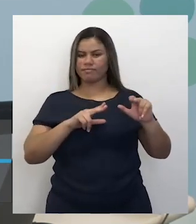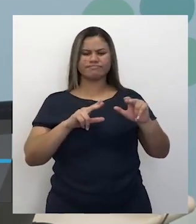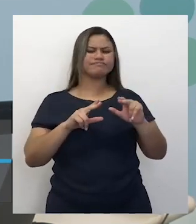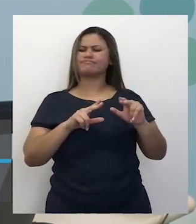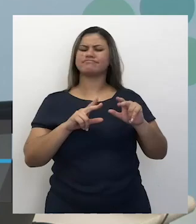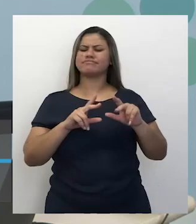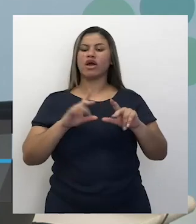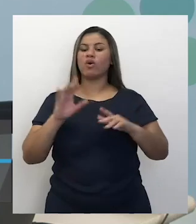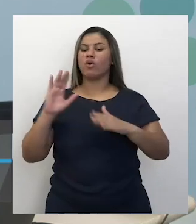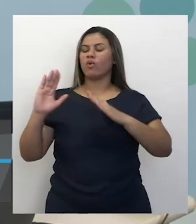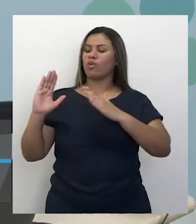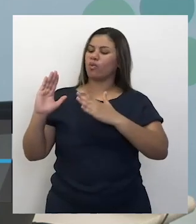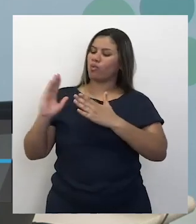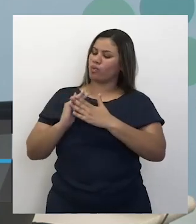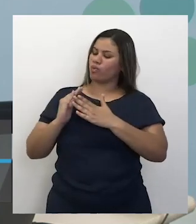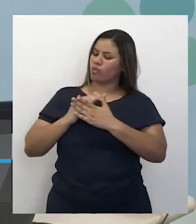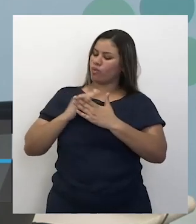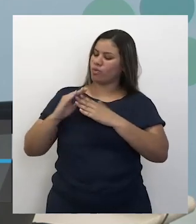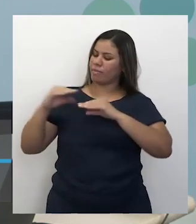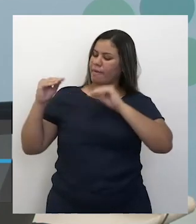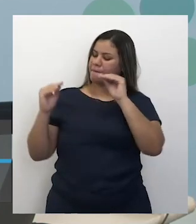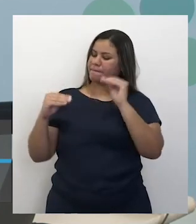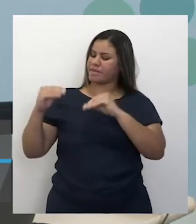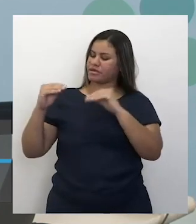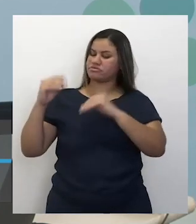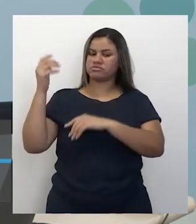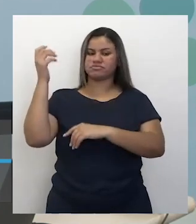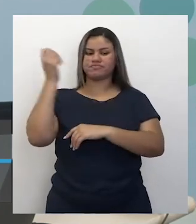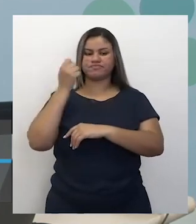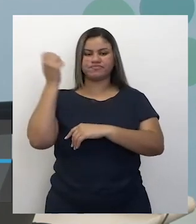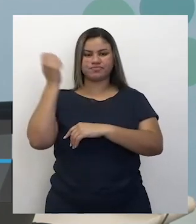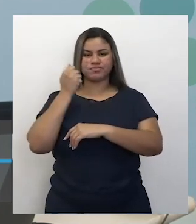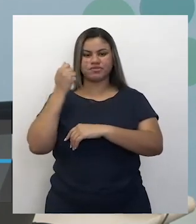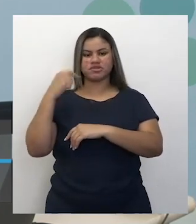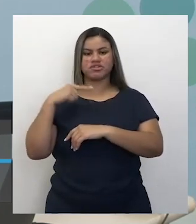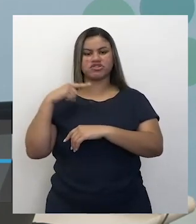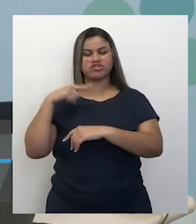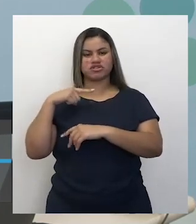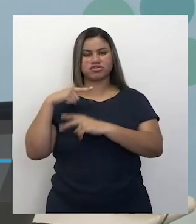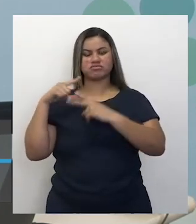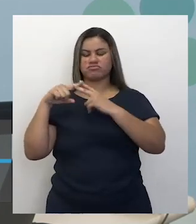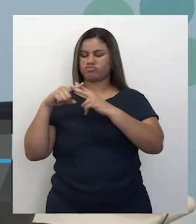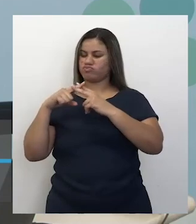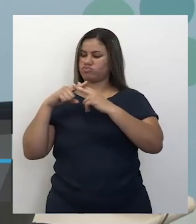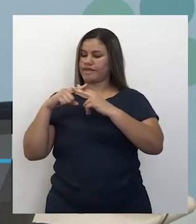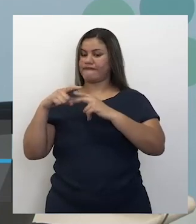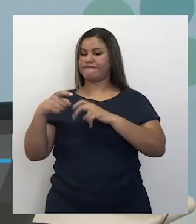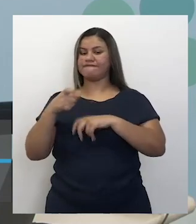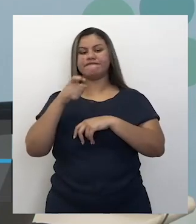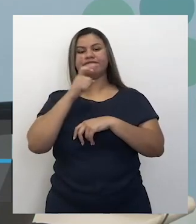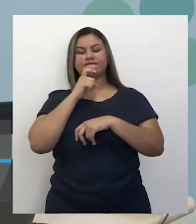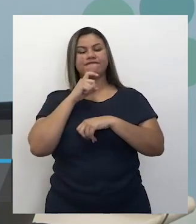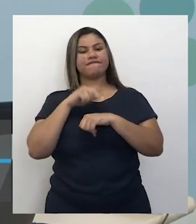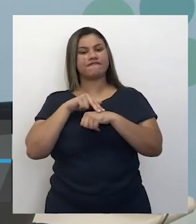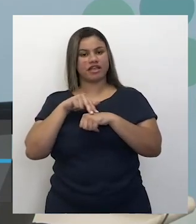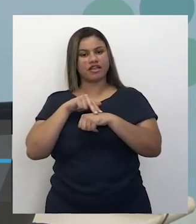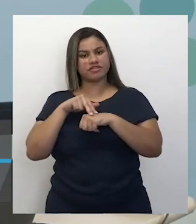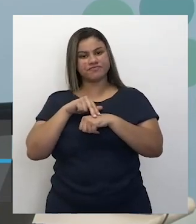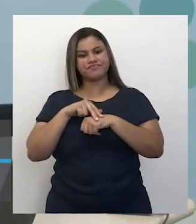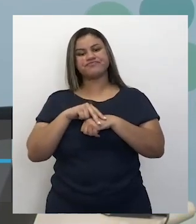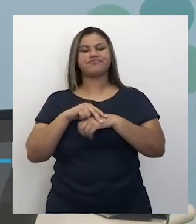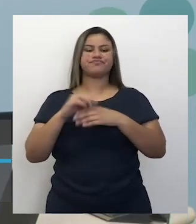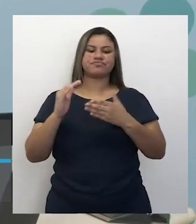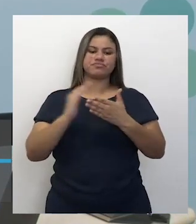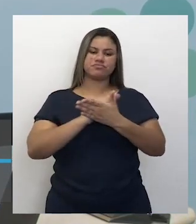plástico, que era um plástico branco e as ferragens verde. Aí, às vezes, tinha uma cadeira com as ferragens